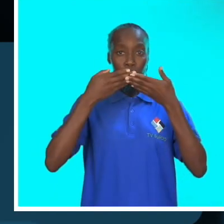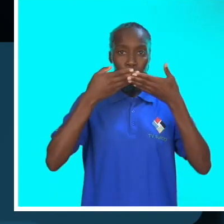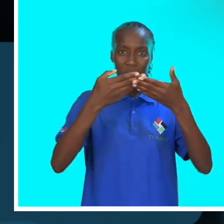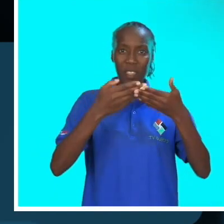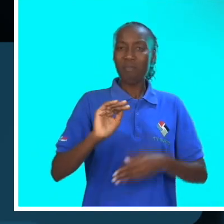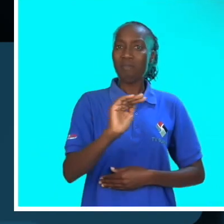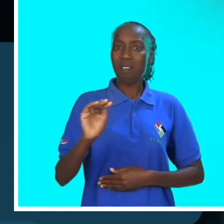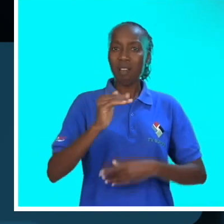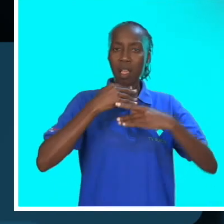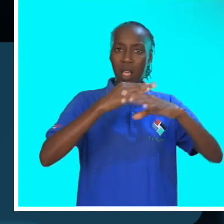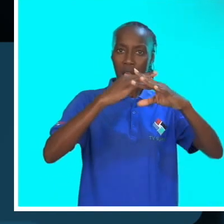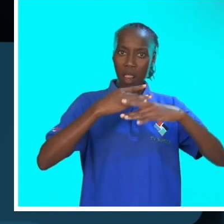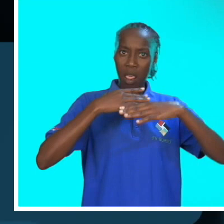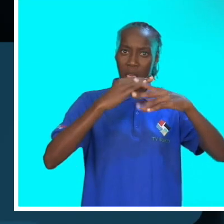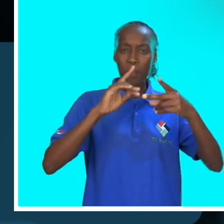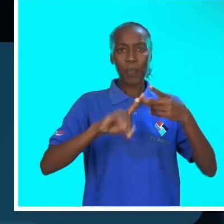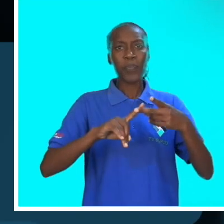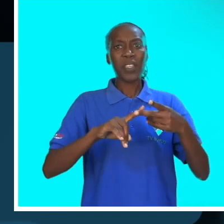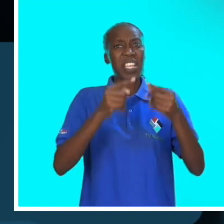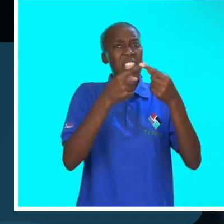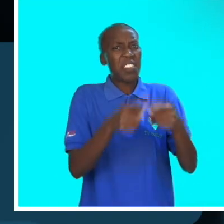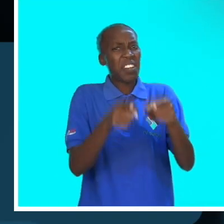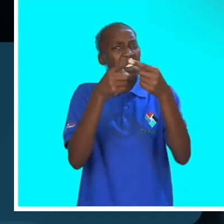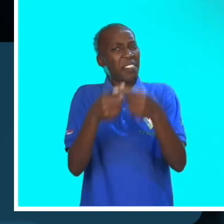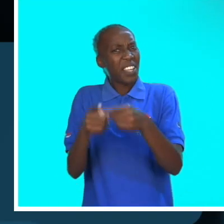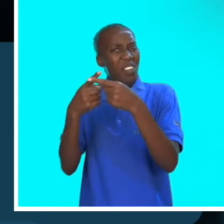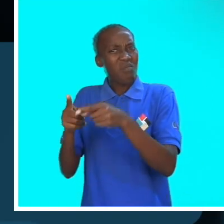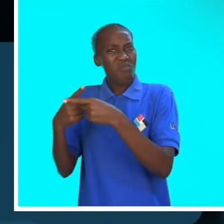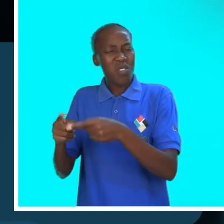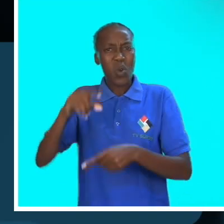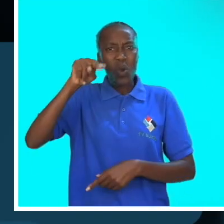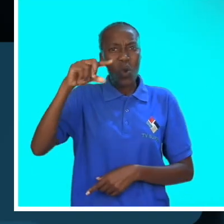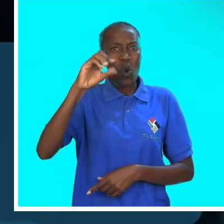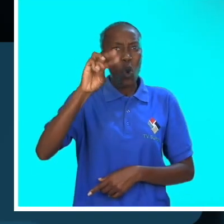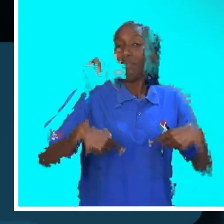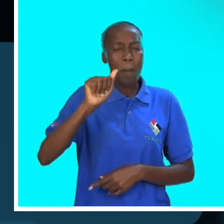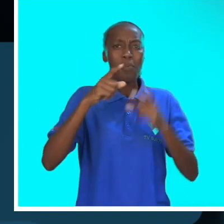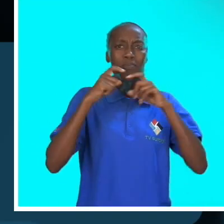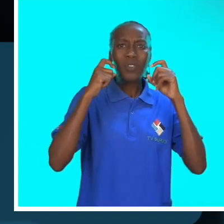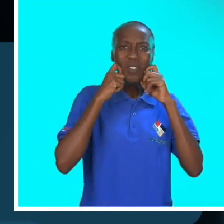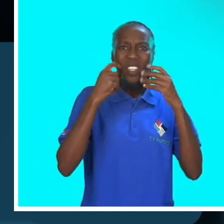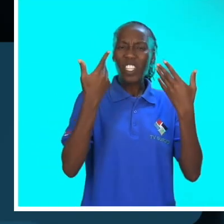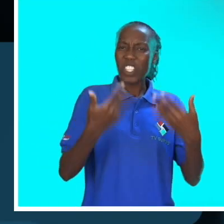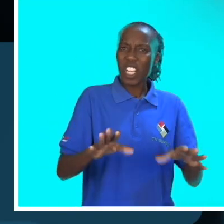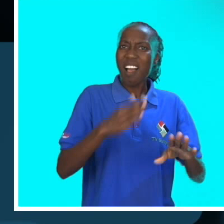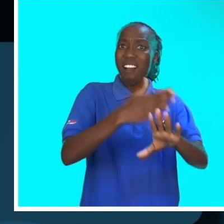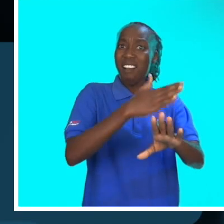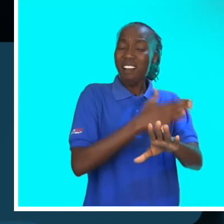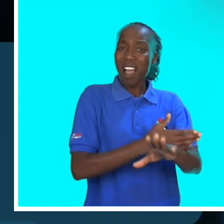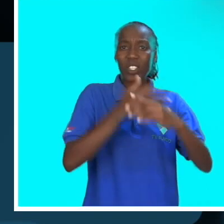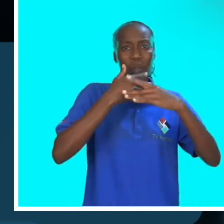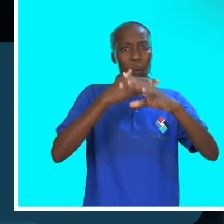eu tive 3 prémios. Já tive o prémio imprensa, que na altura